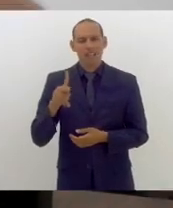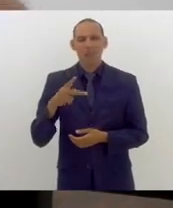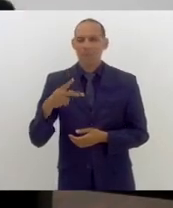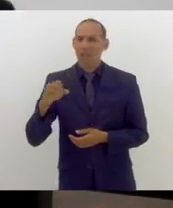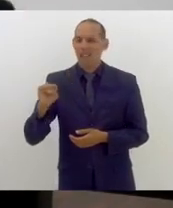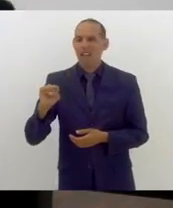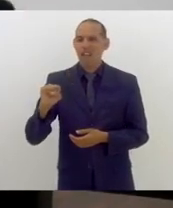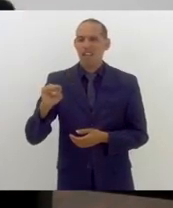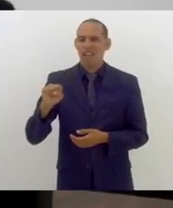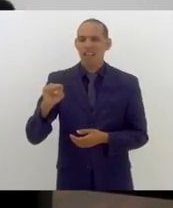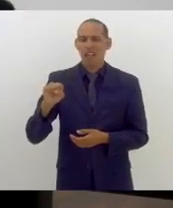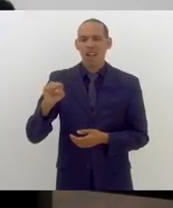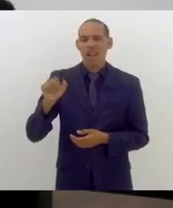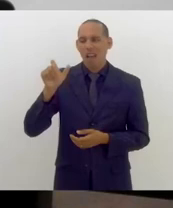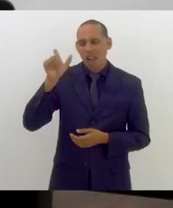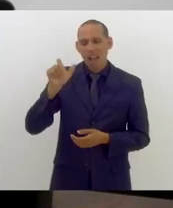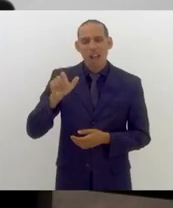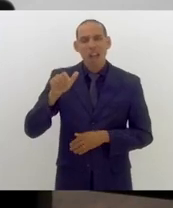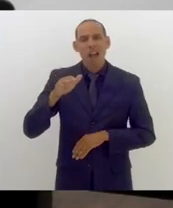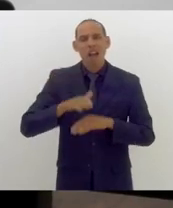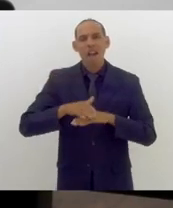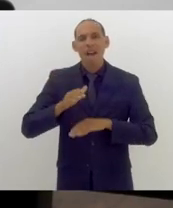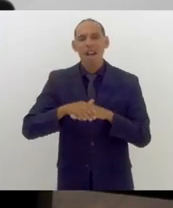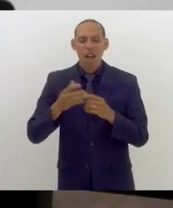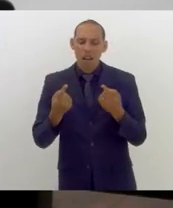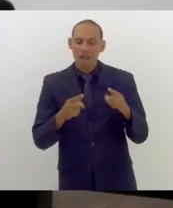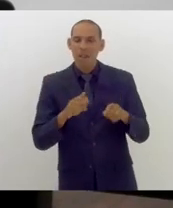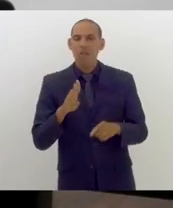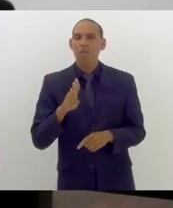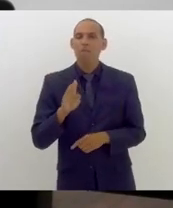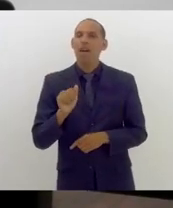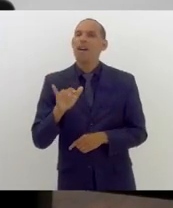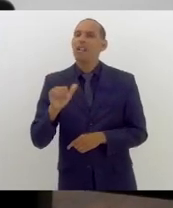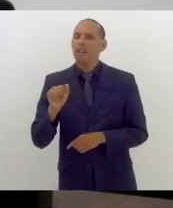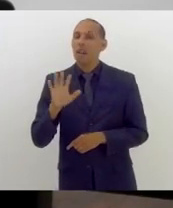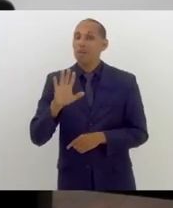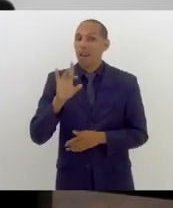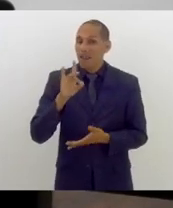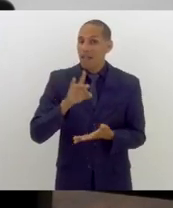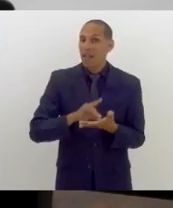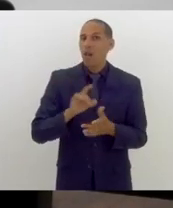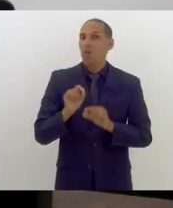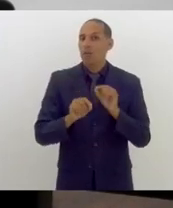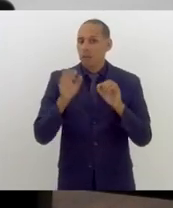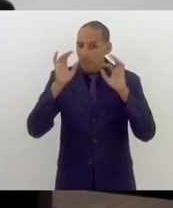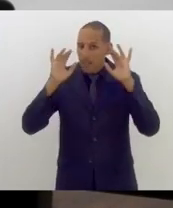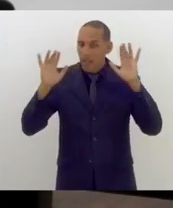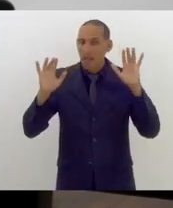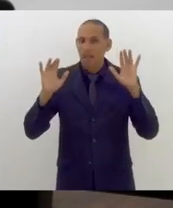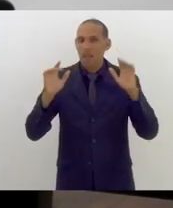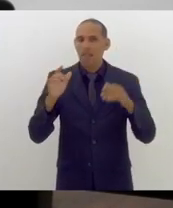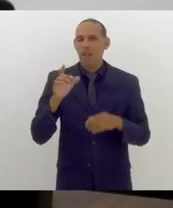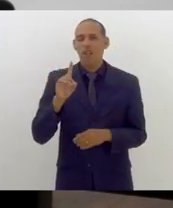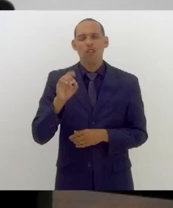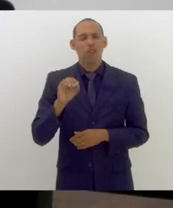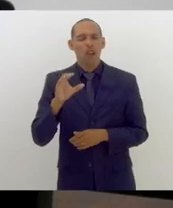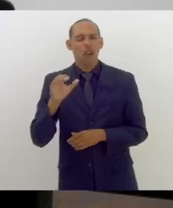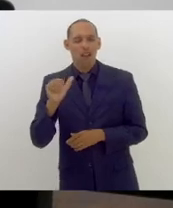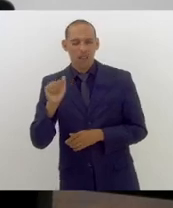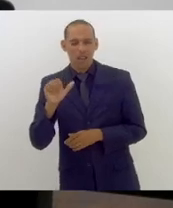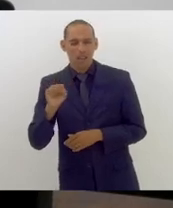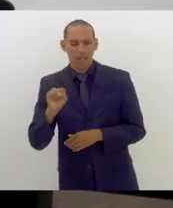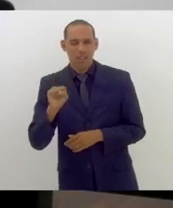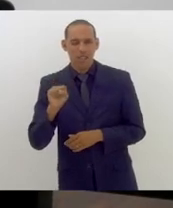ela tá fazendo muito mal na Bahia mas ele falou uma coisa que é verdade que tem que pensar nisso aquelas Docas lá